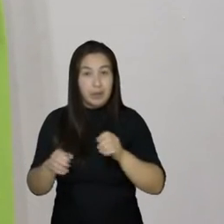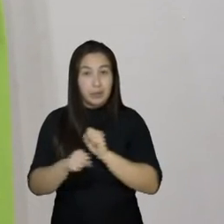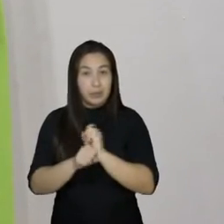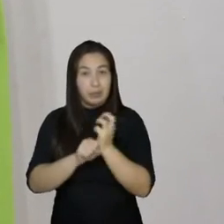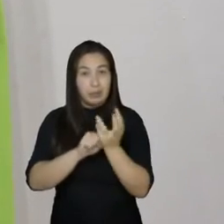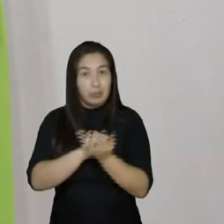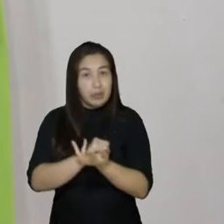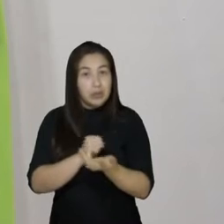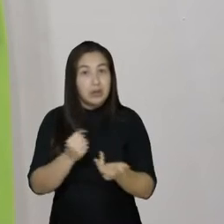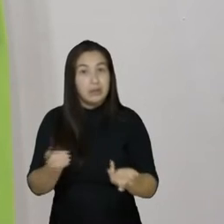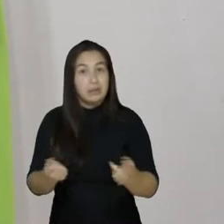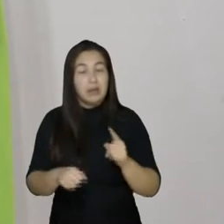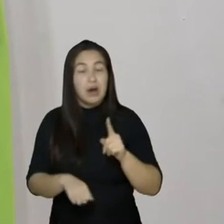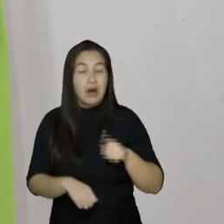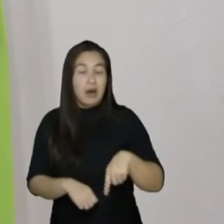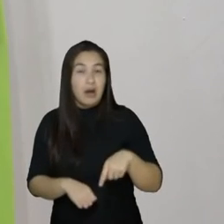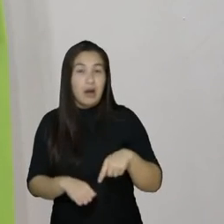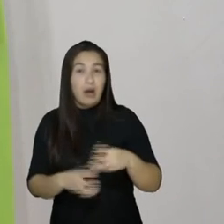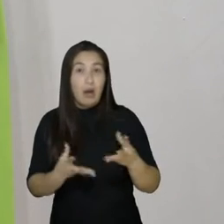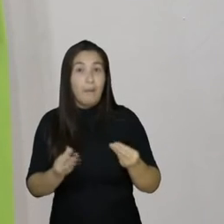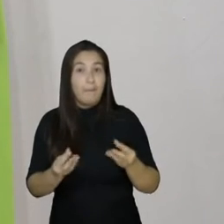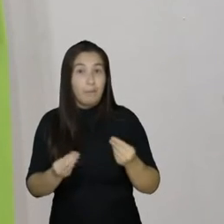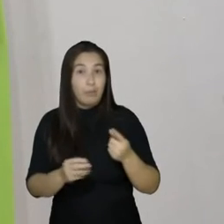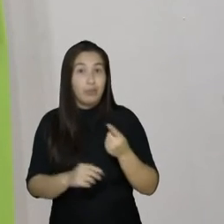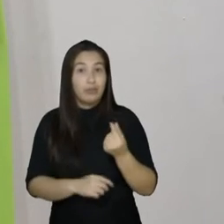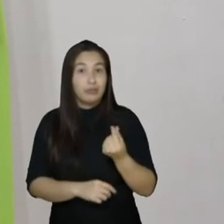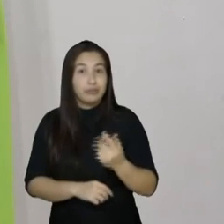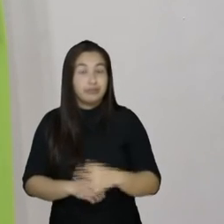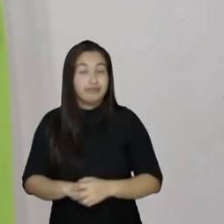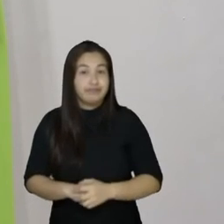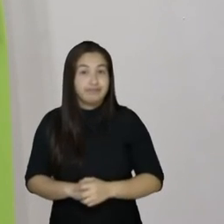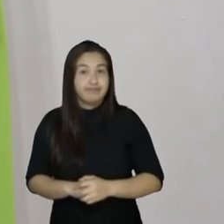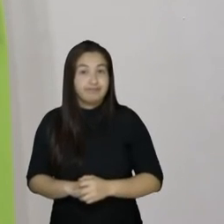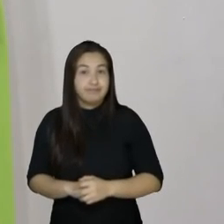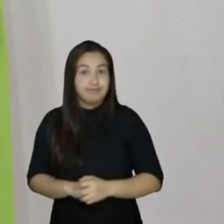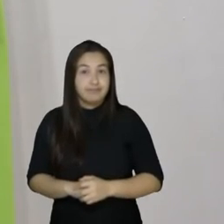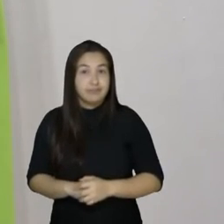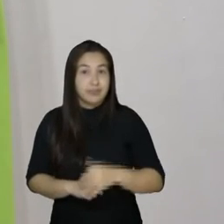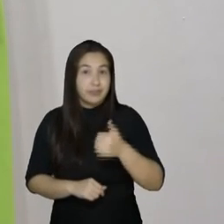520 bilhões investidos na pandemia.